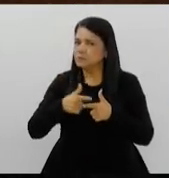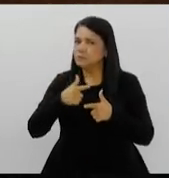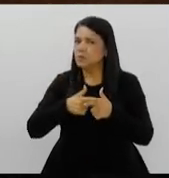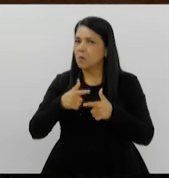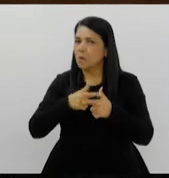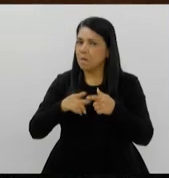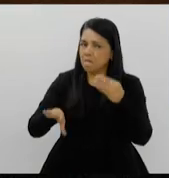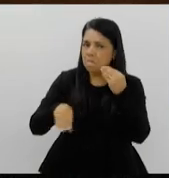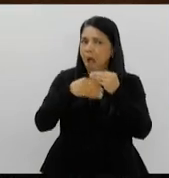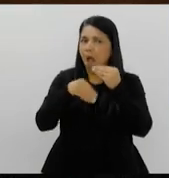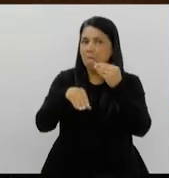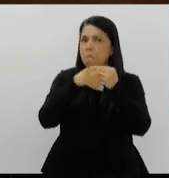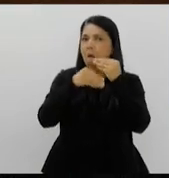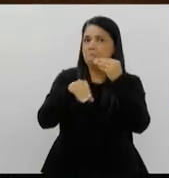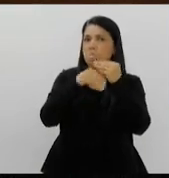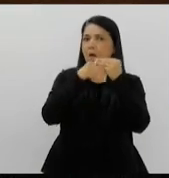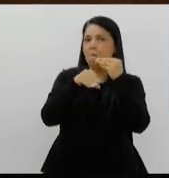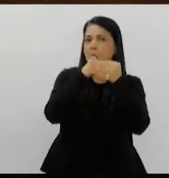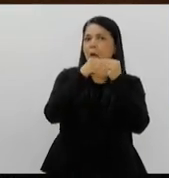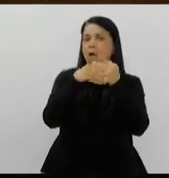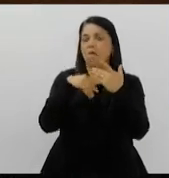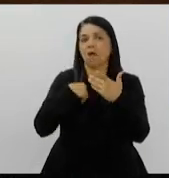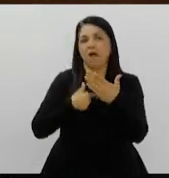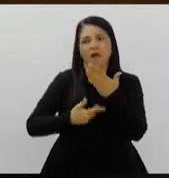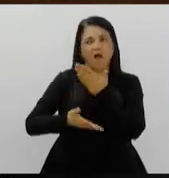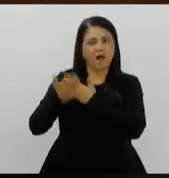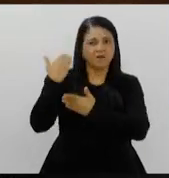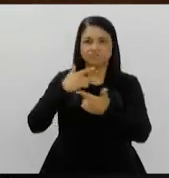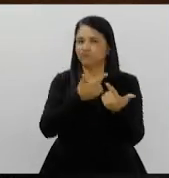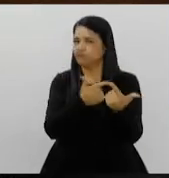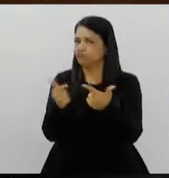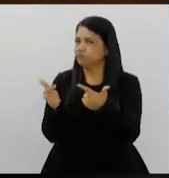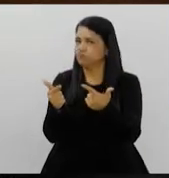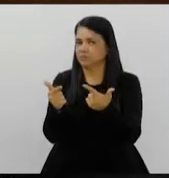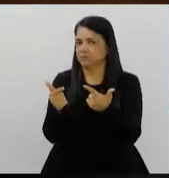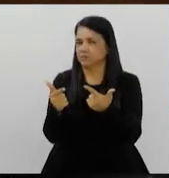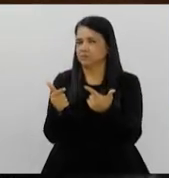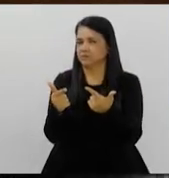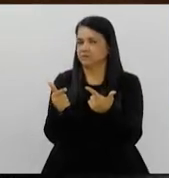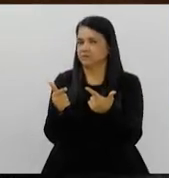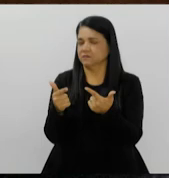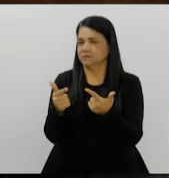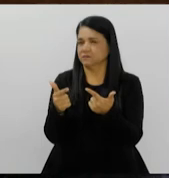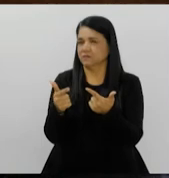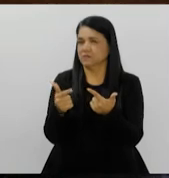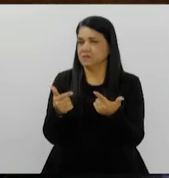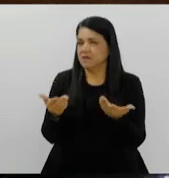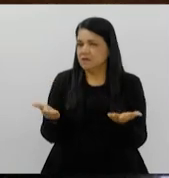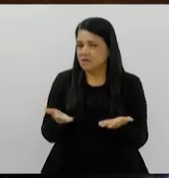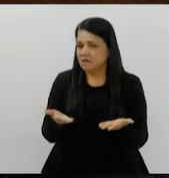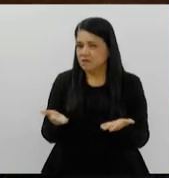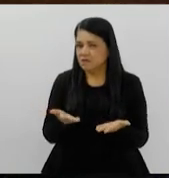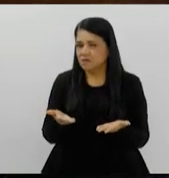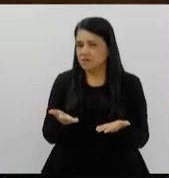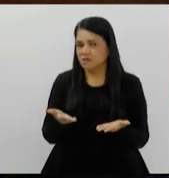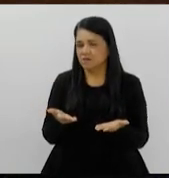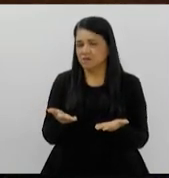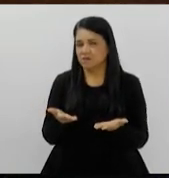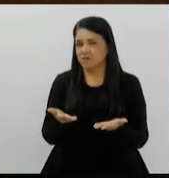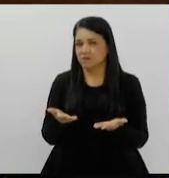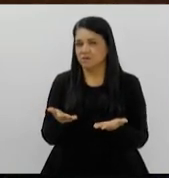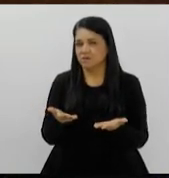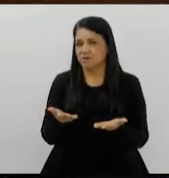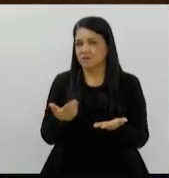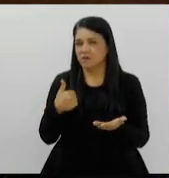dessa vez que nunca tivemos antes. Eu, neste exato momento,